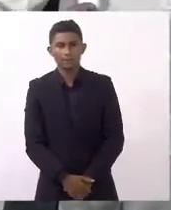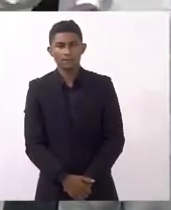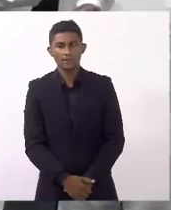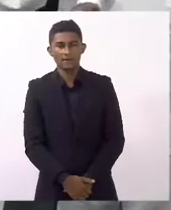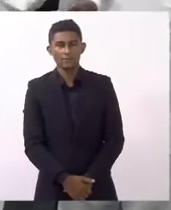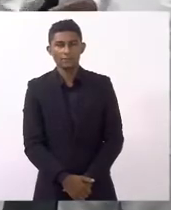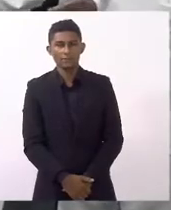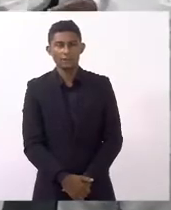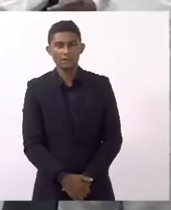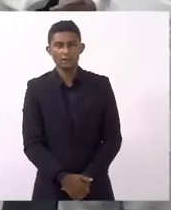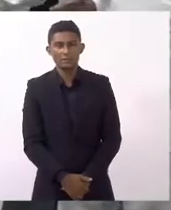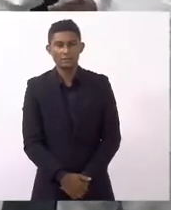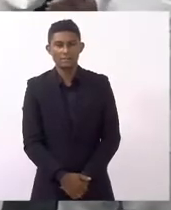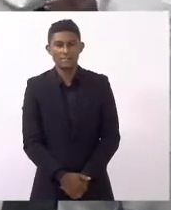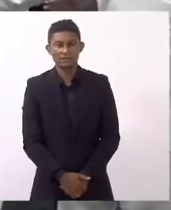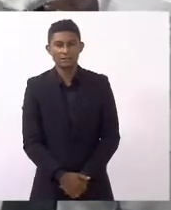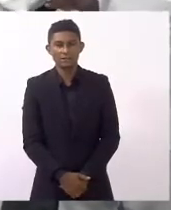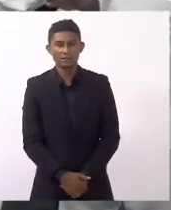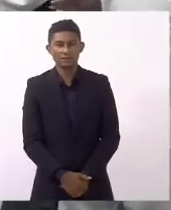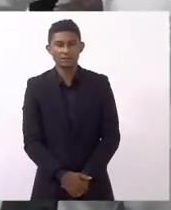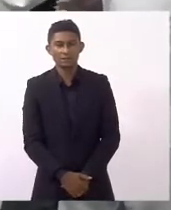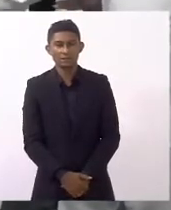E aí